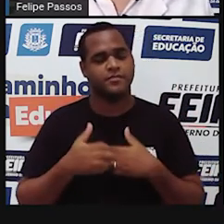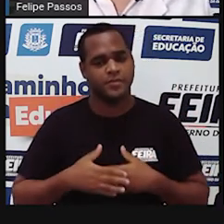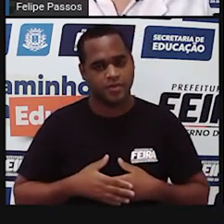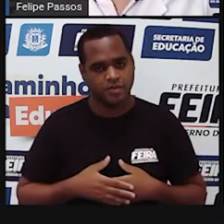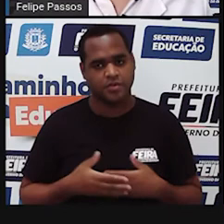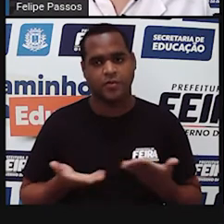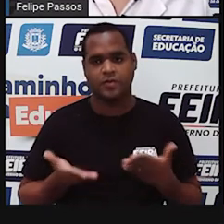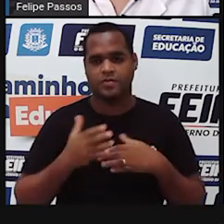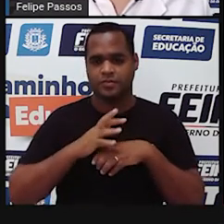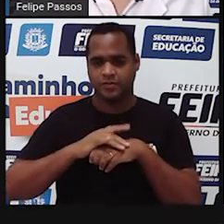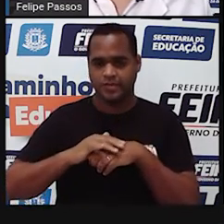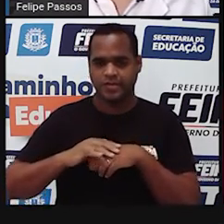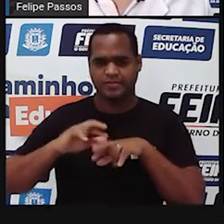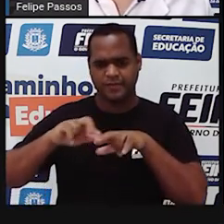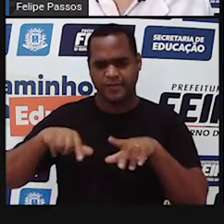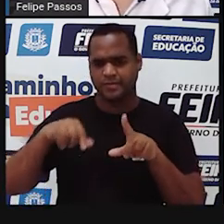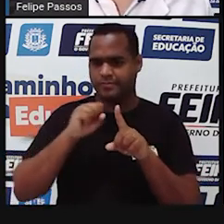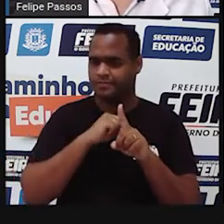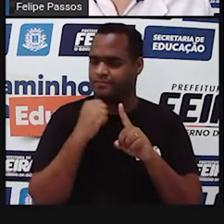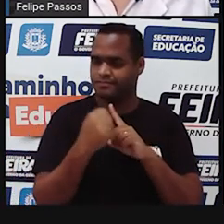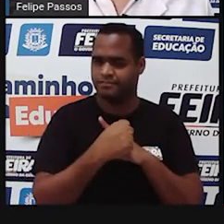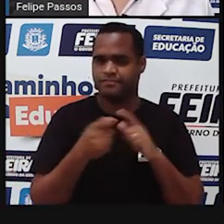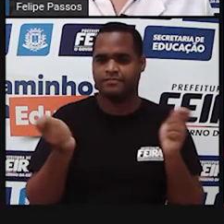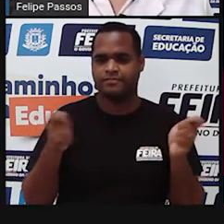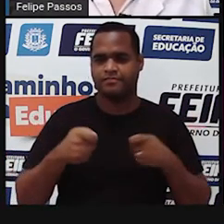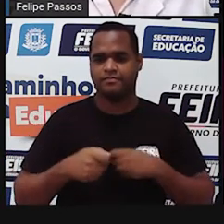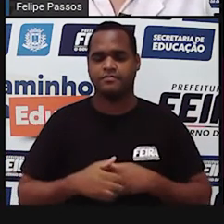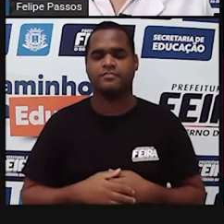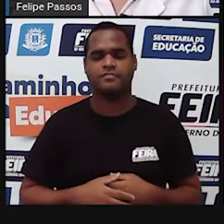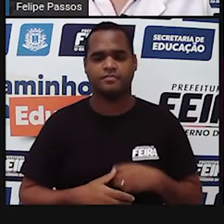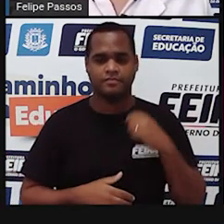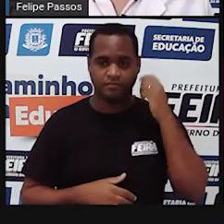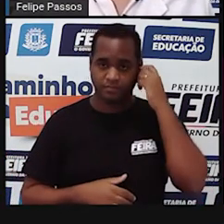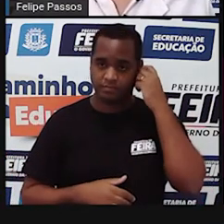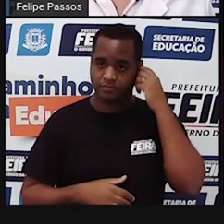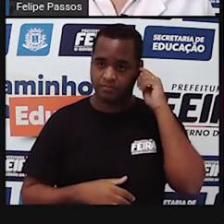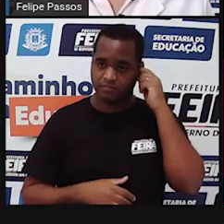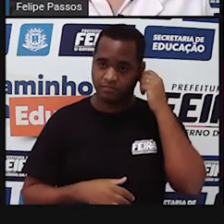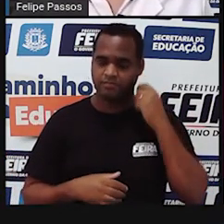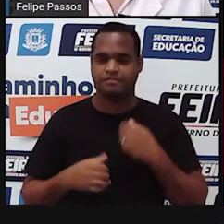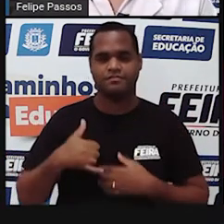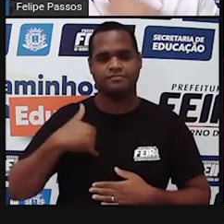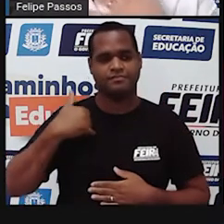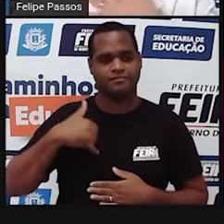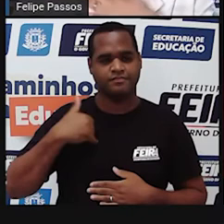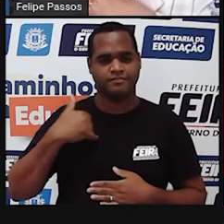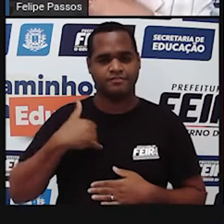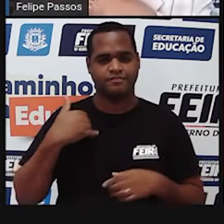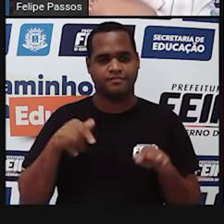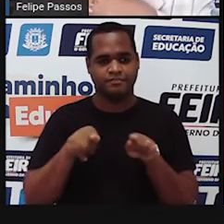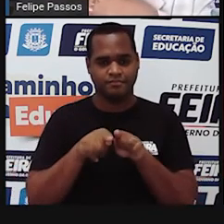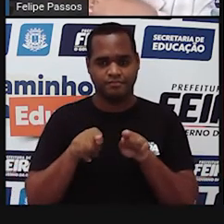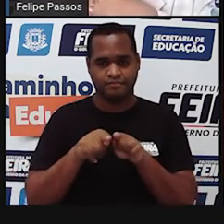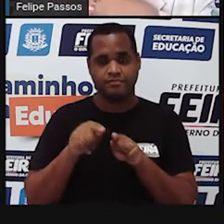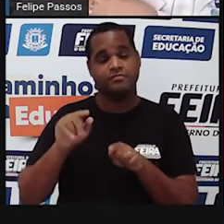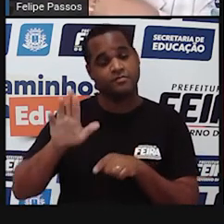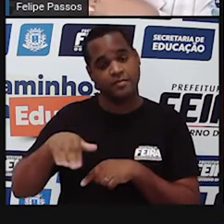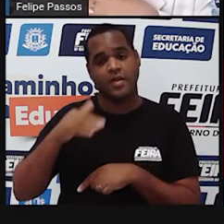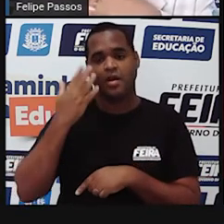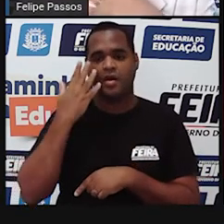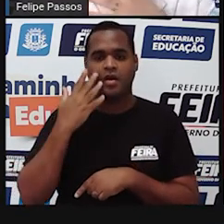doenças podem levar à exclusão também. E idade. Muitas vezes, as crianças elas não